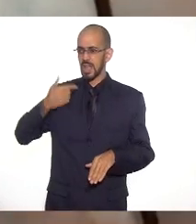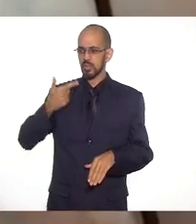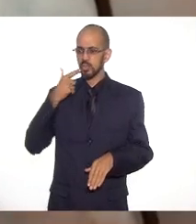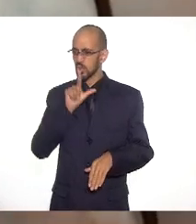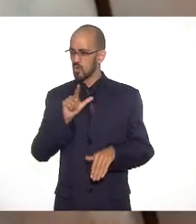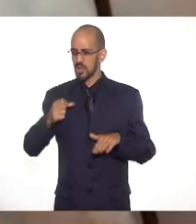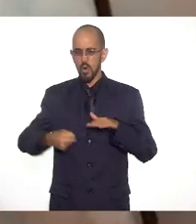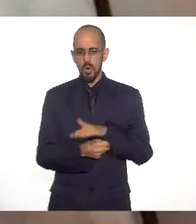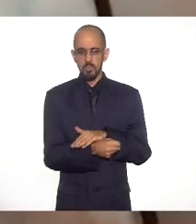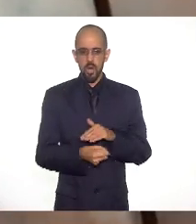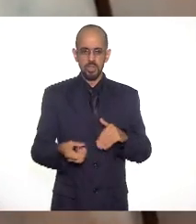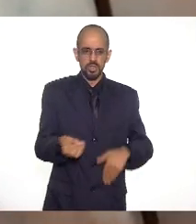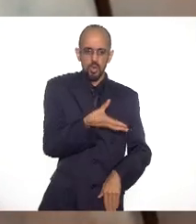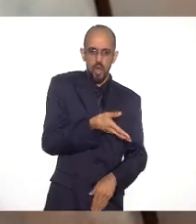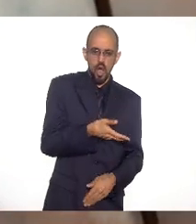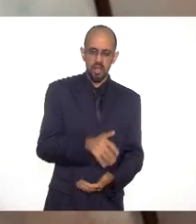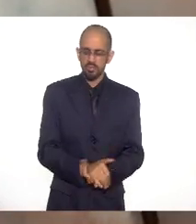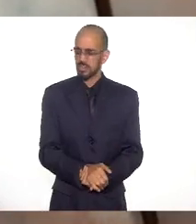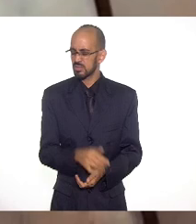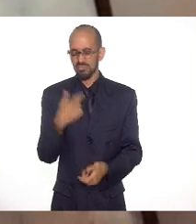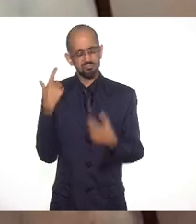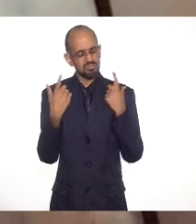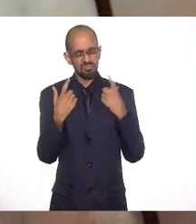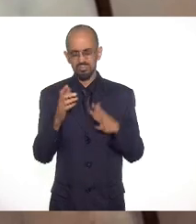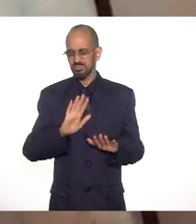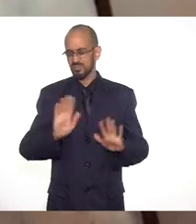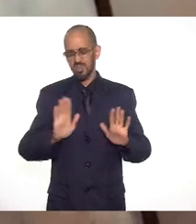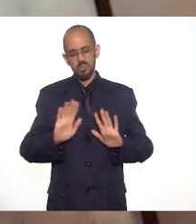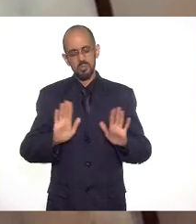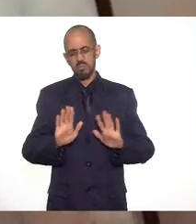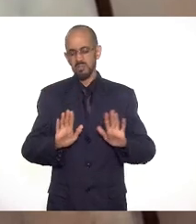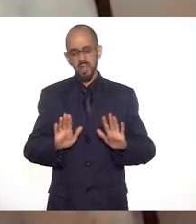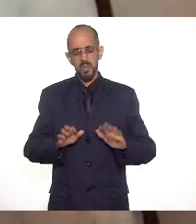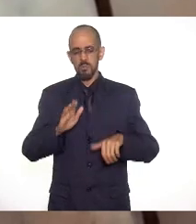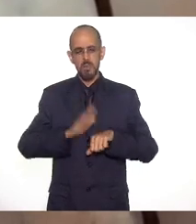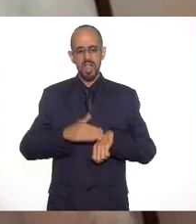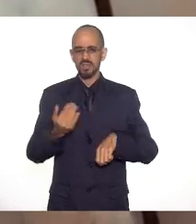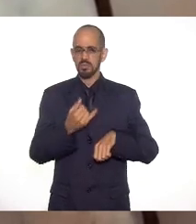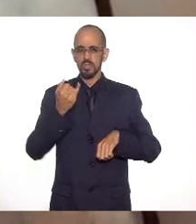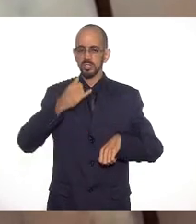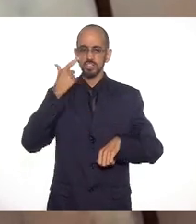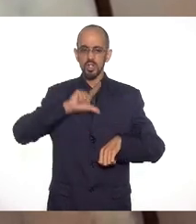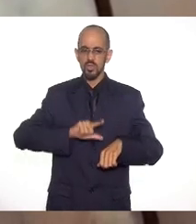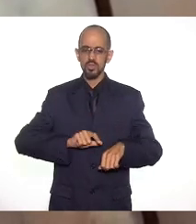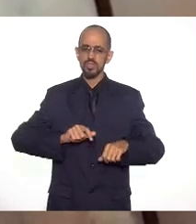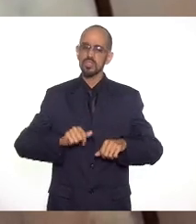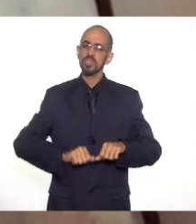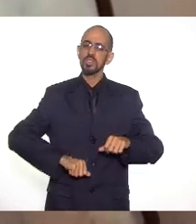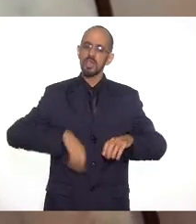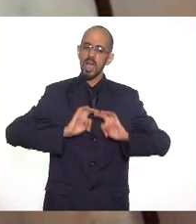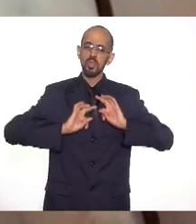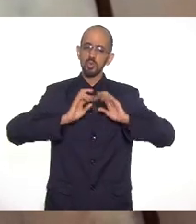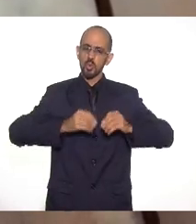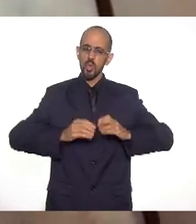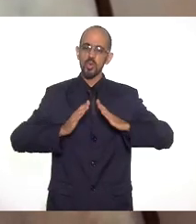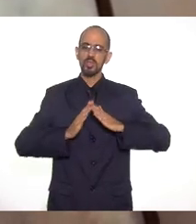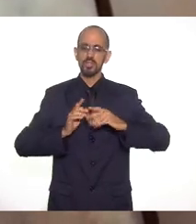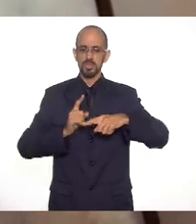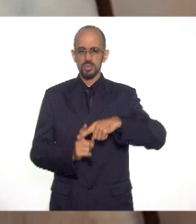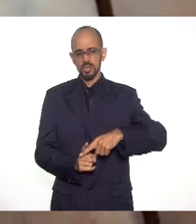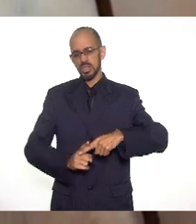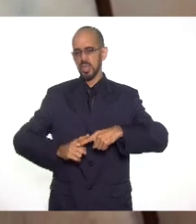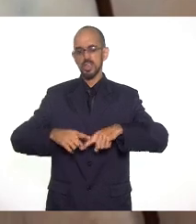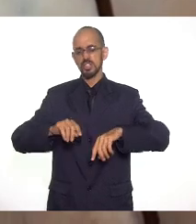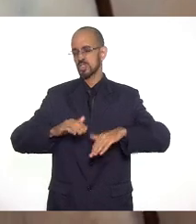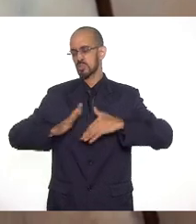tempo do projeto, é entregar o que é de direito às igrejas, tanto evangélicas como católicas e